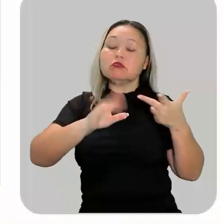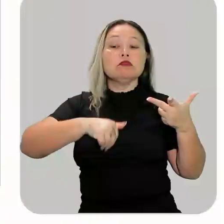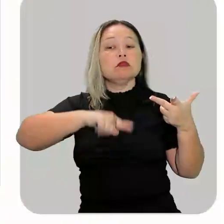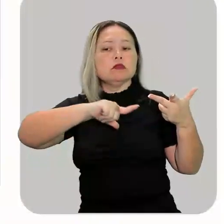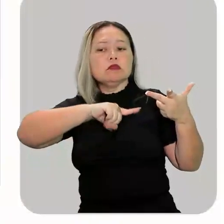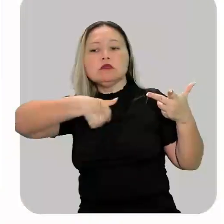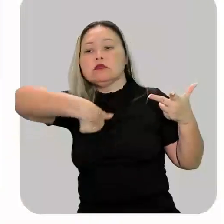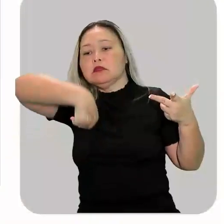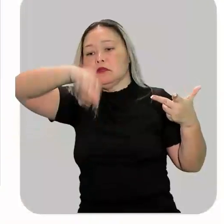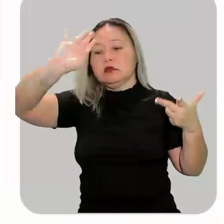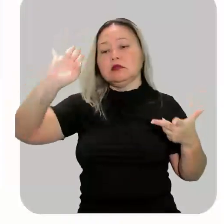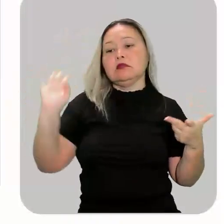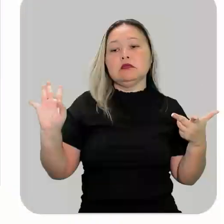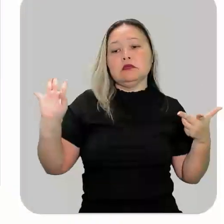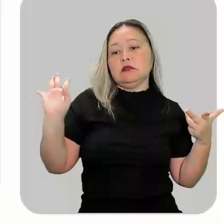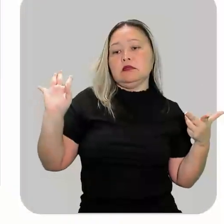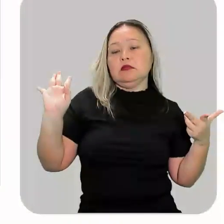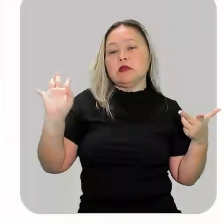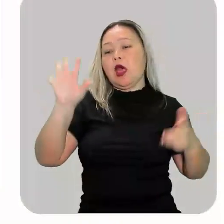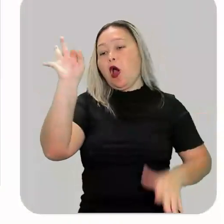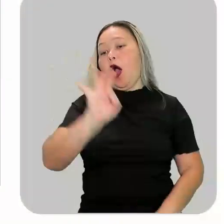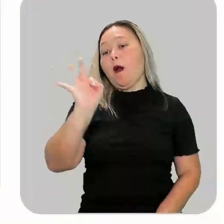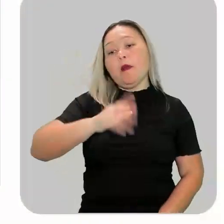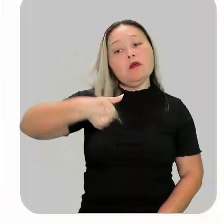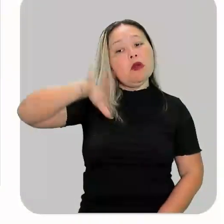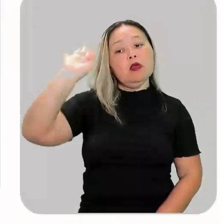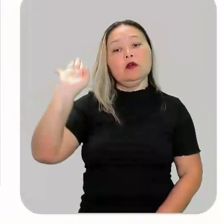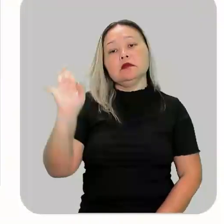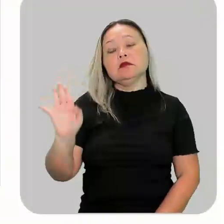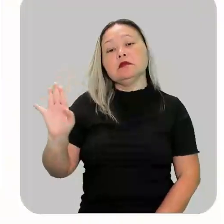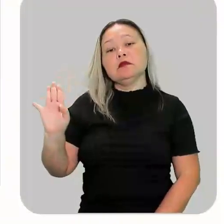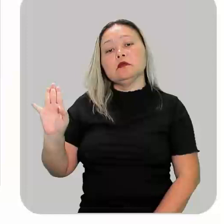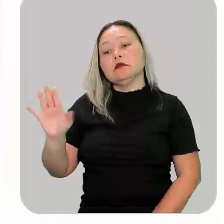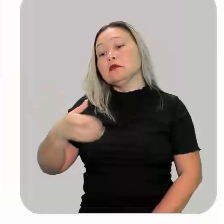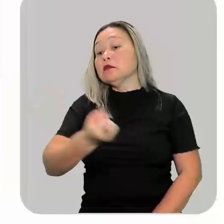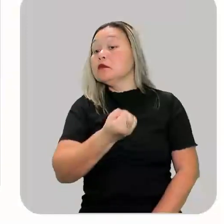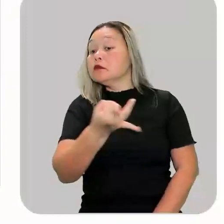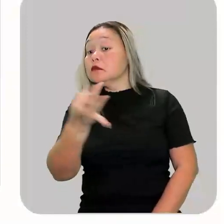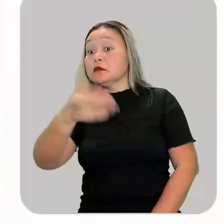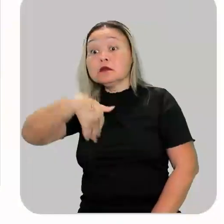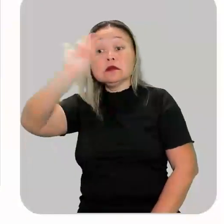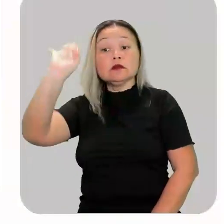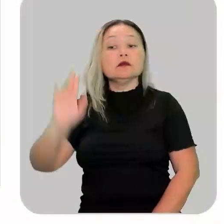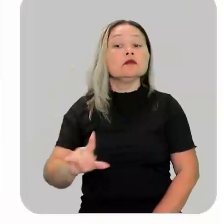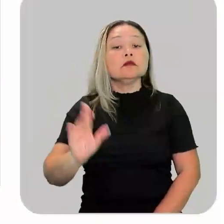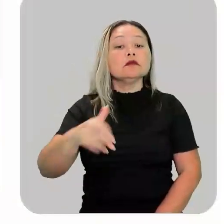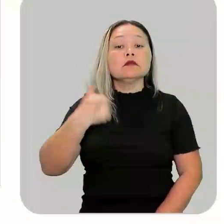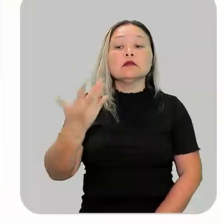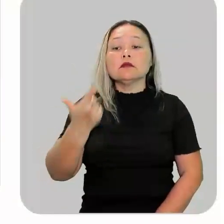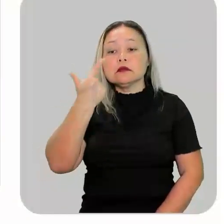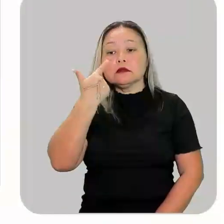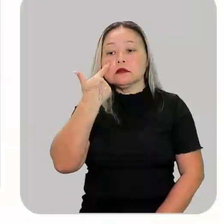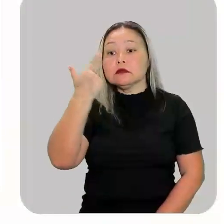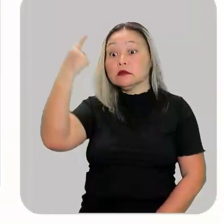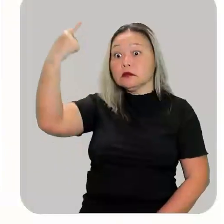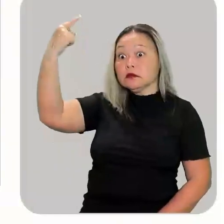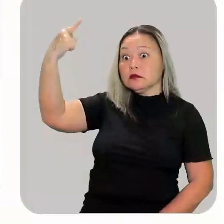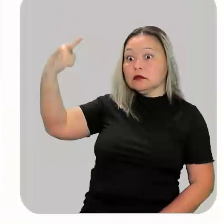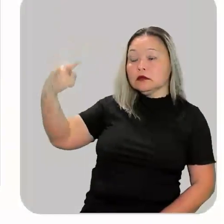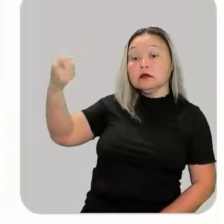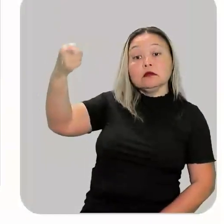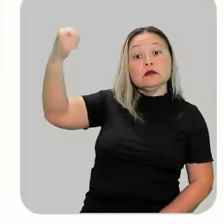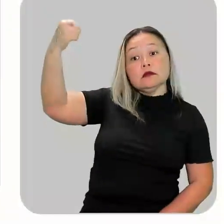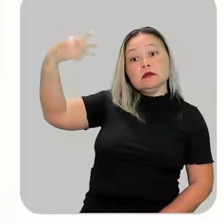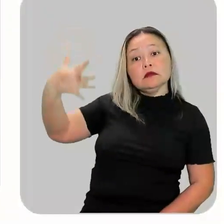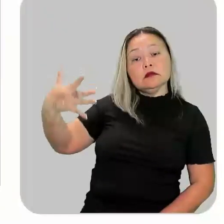mais... um percentual maior, vamos dizer assim, né? Cai em maior quantidade, tá bom? E a gente vai olhar agora quais são